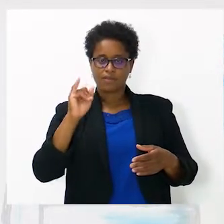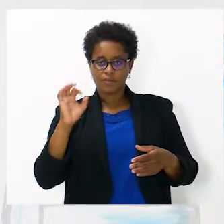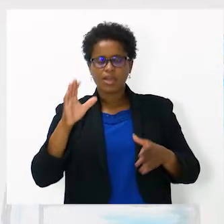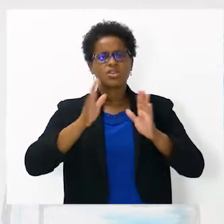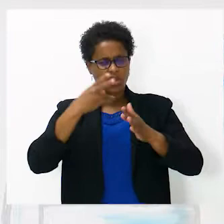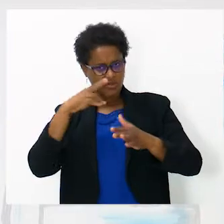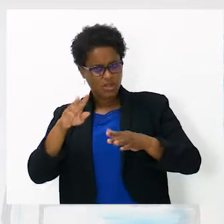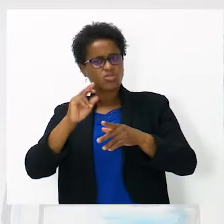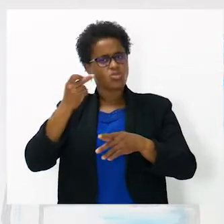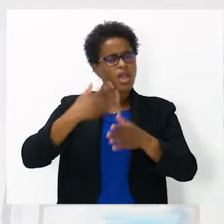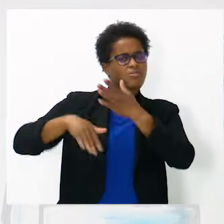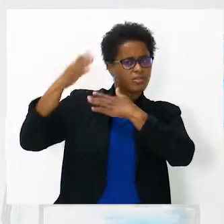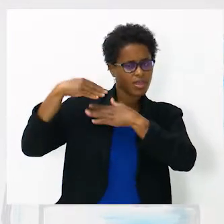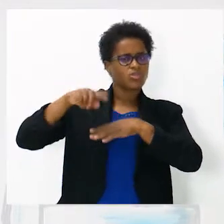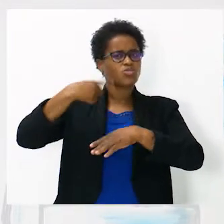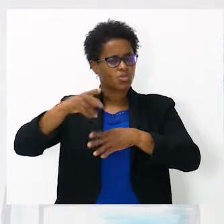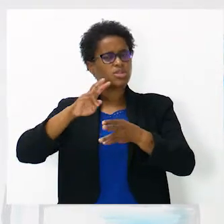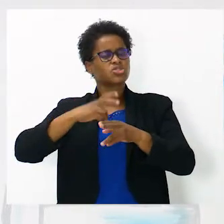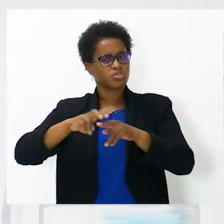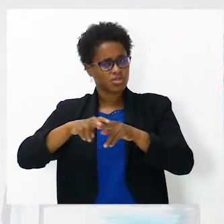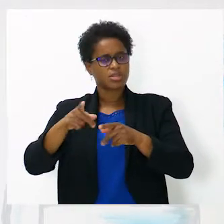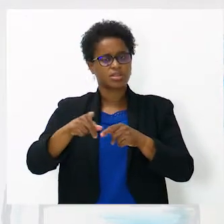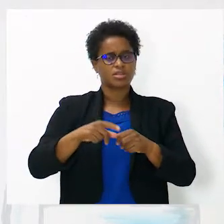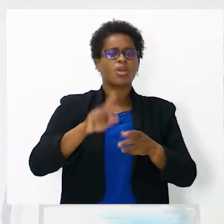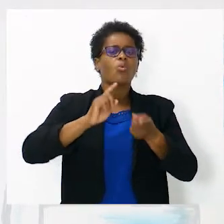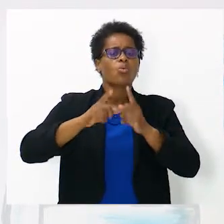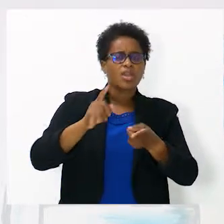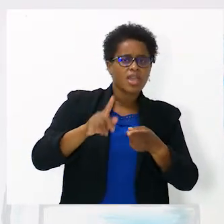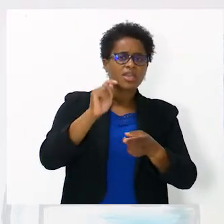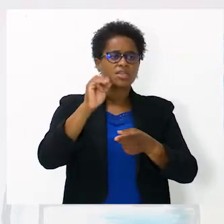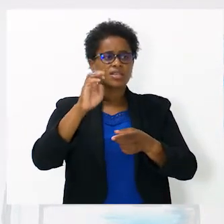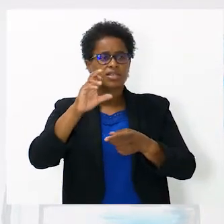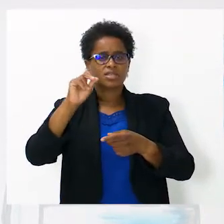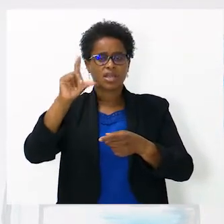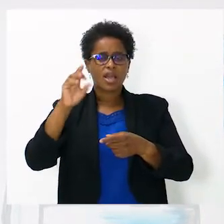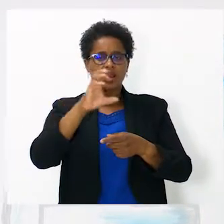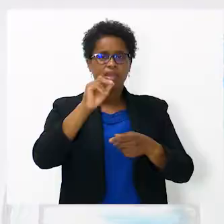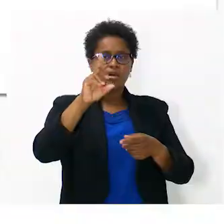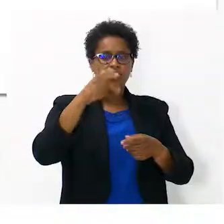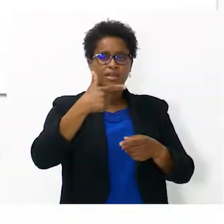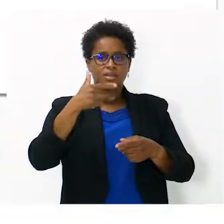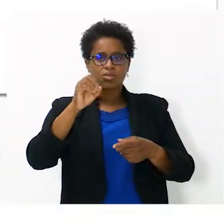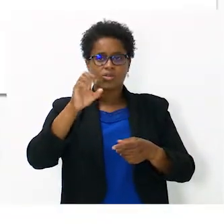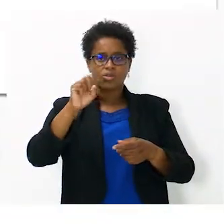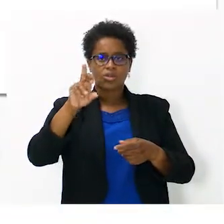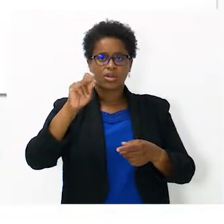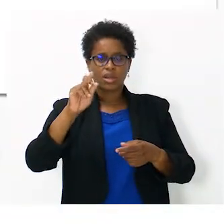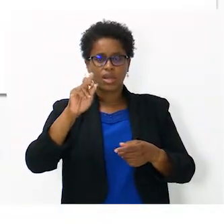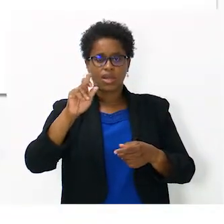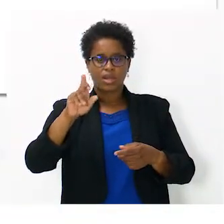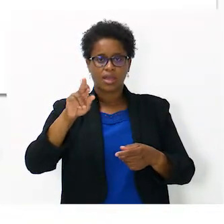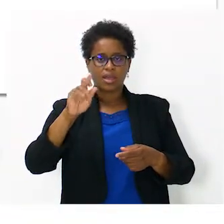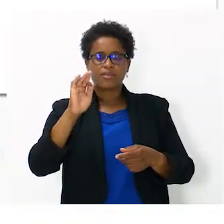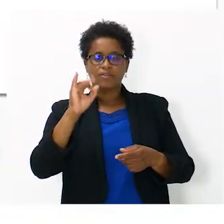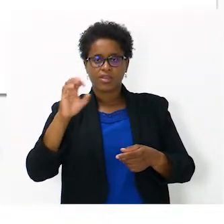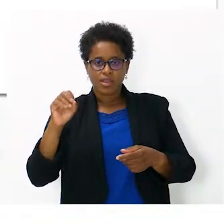anteriores, nas outras disciplinas. O que significa escala cartográfica? Estabelece,